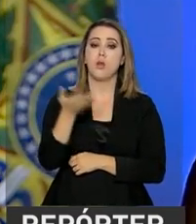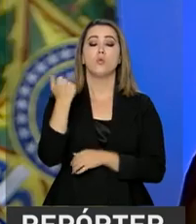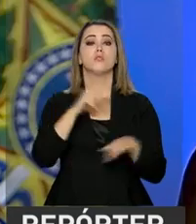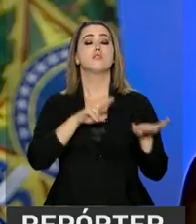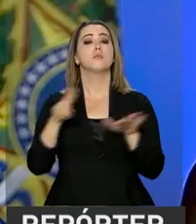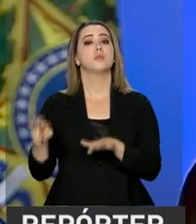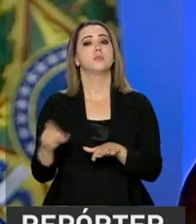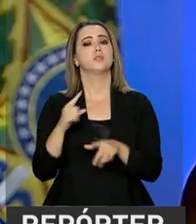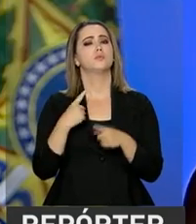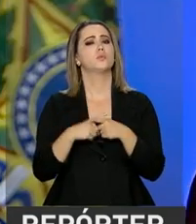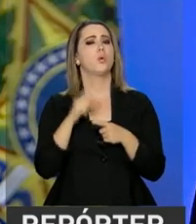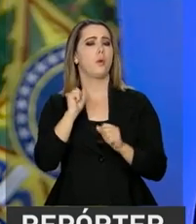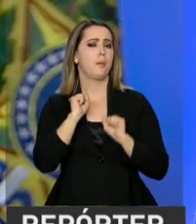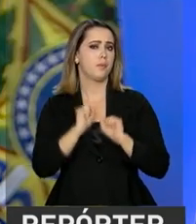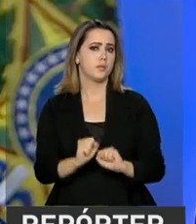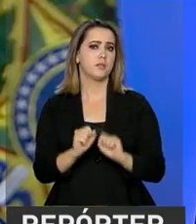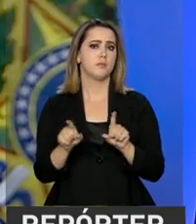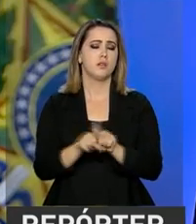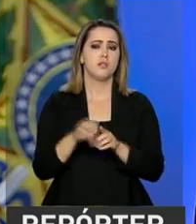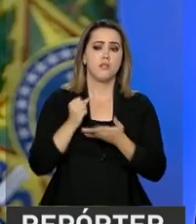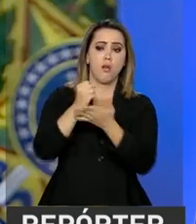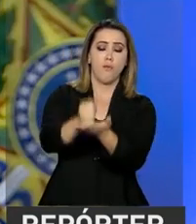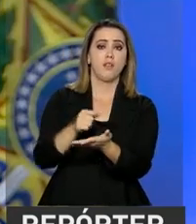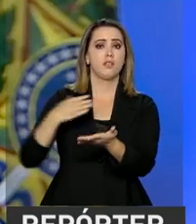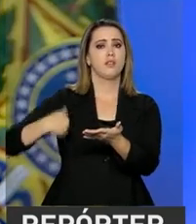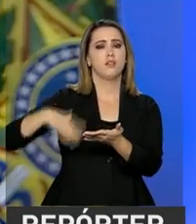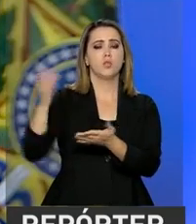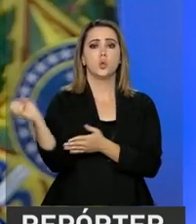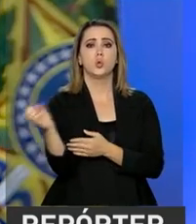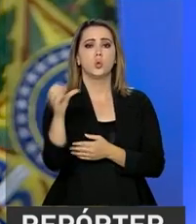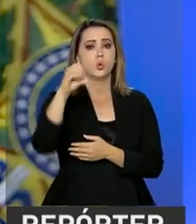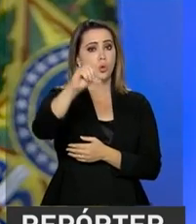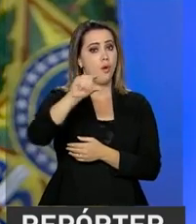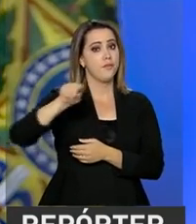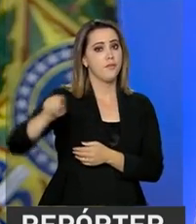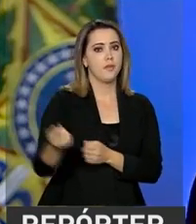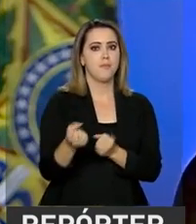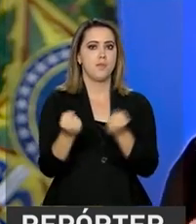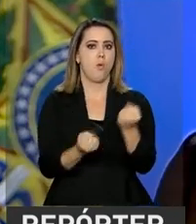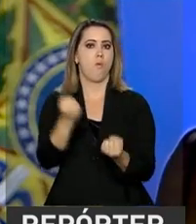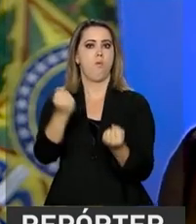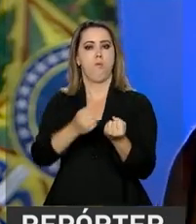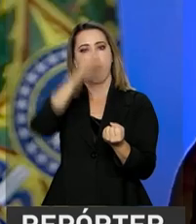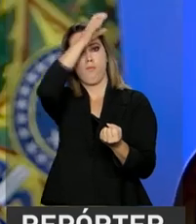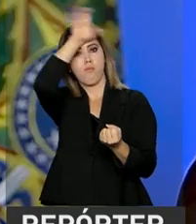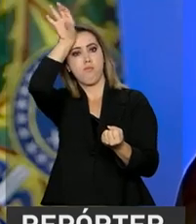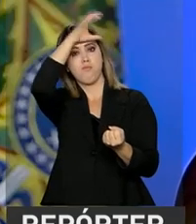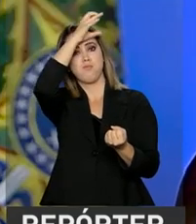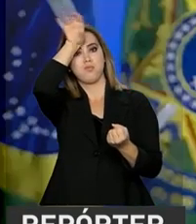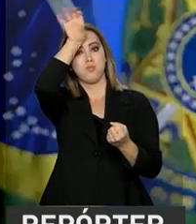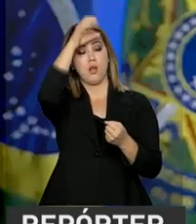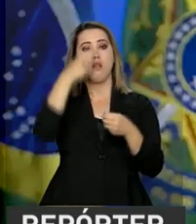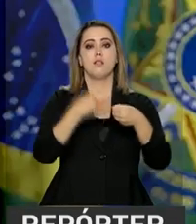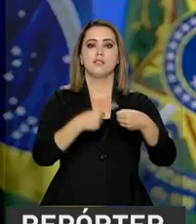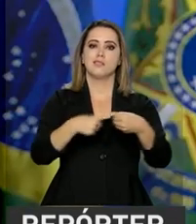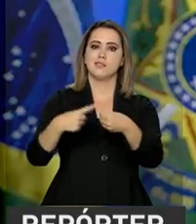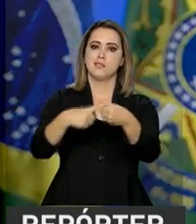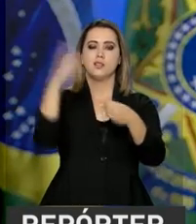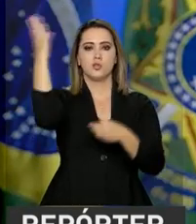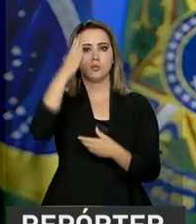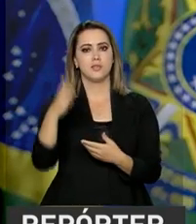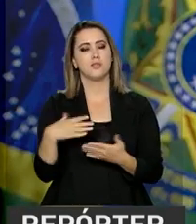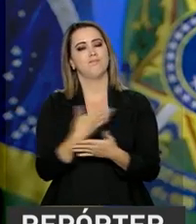passada o que vai permitir entregar 9.000 ambulâncias aos municípios brasileiros meus